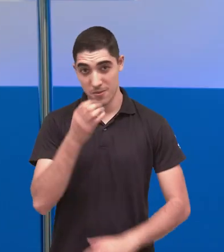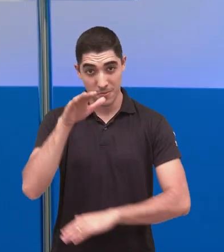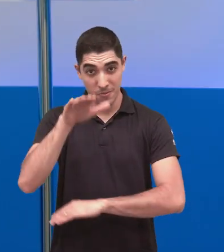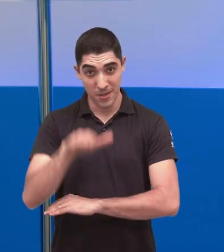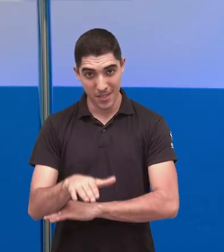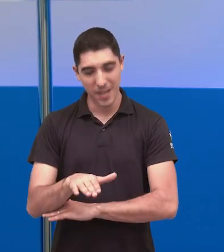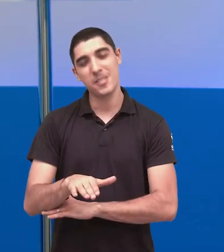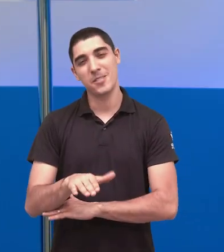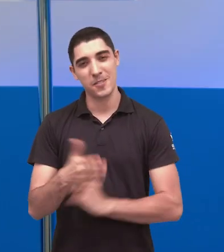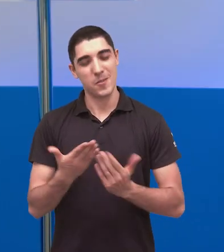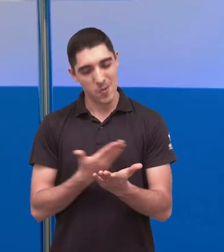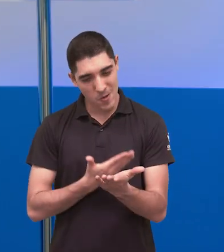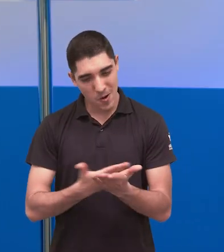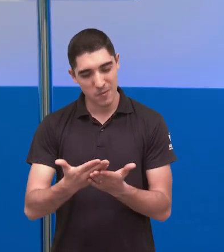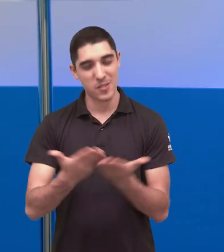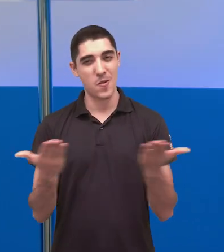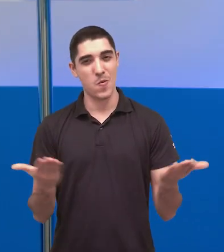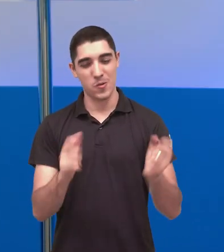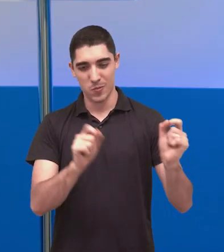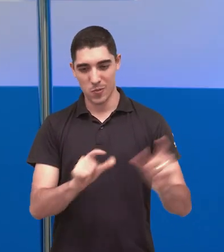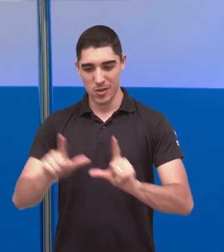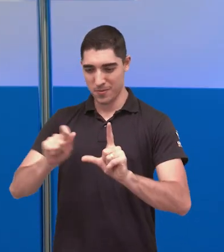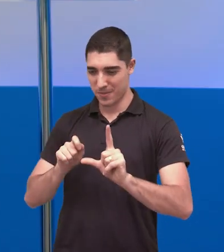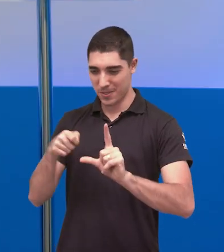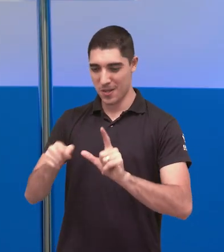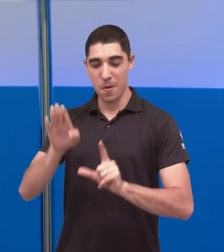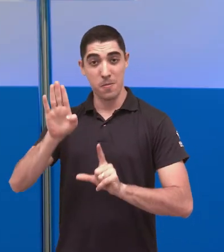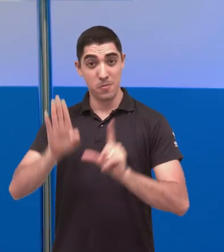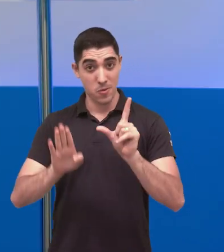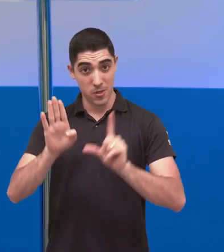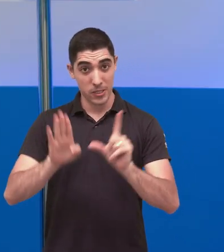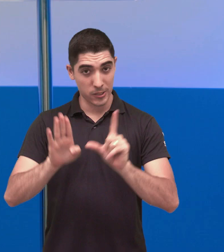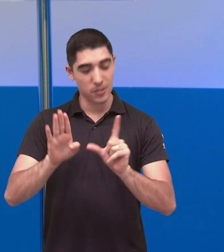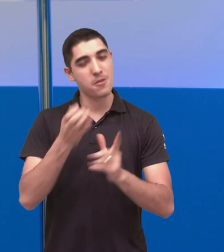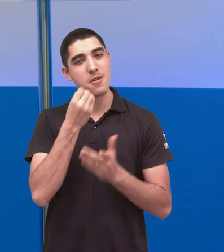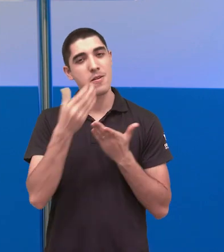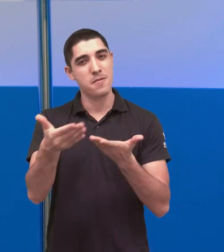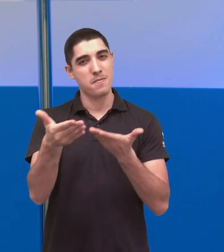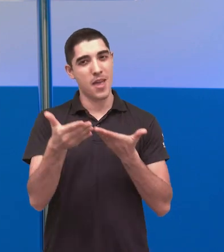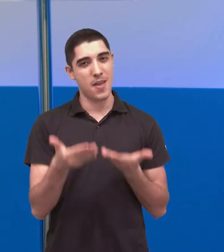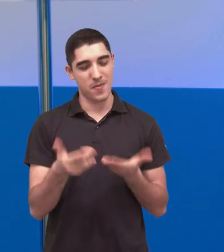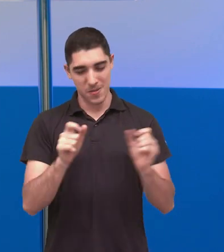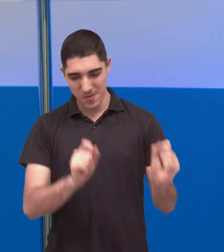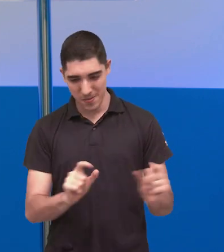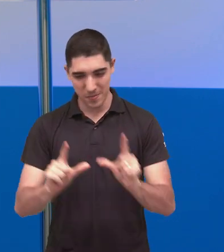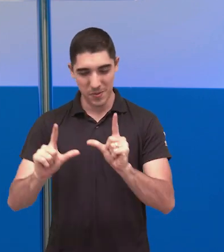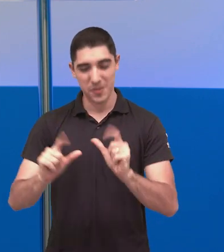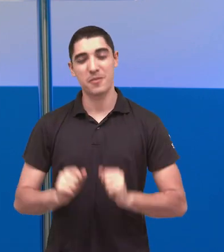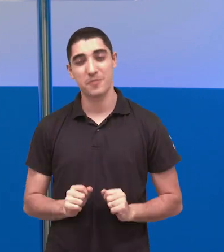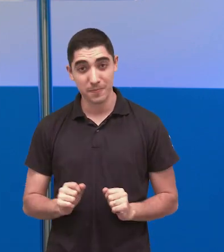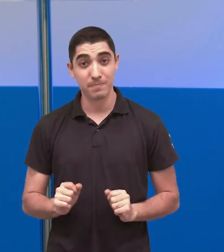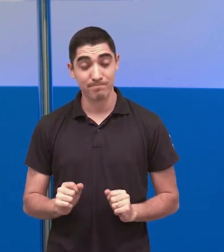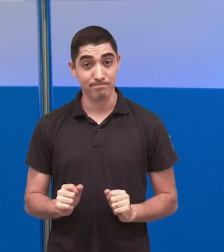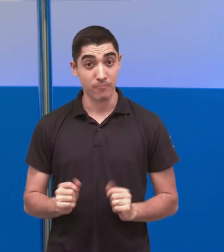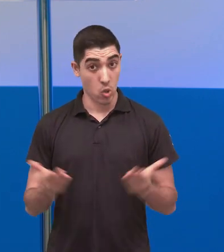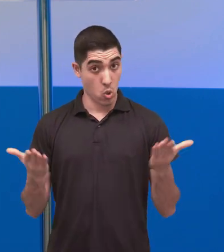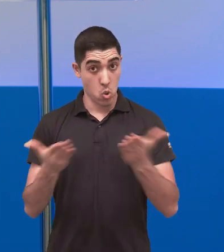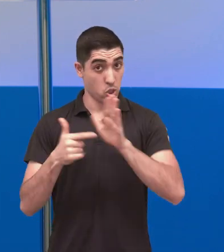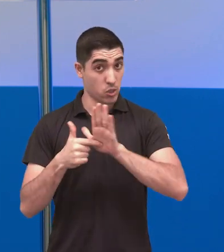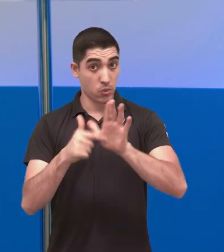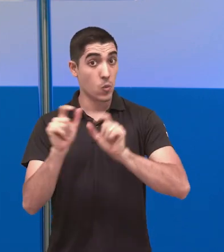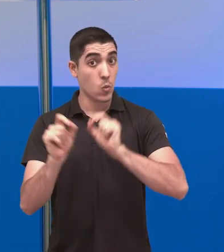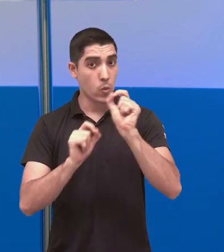Muito boa tarde para você. Estamos chegando com o Boletim Legislativo. Seja bem-vinda, seja bem-vindo. E hoje